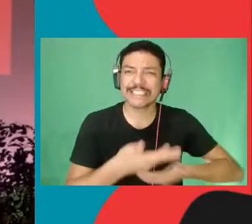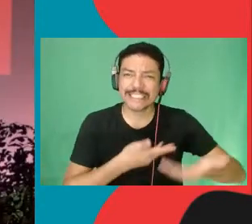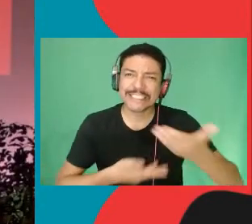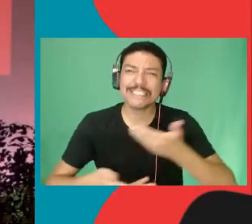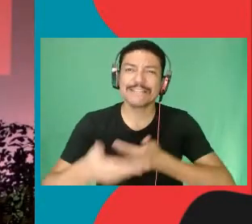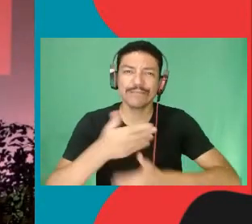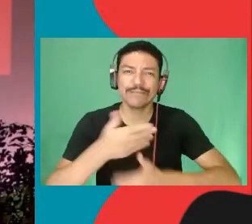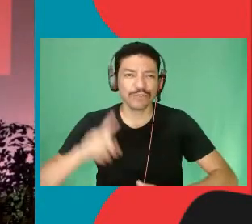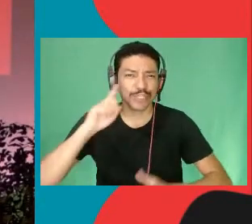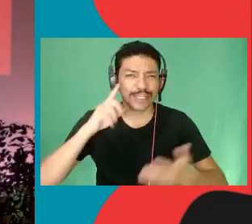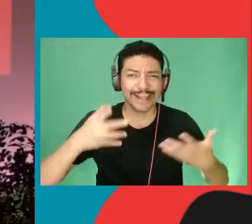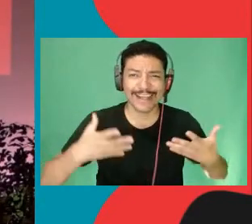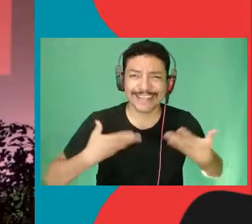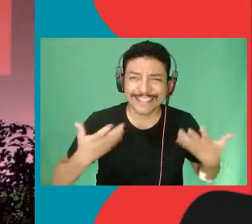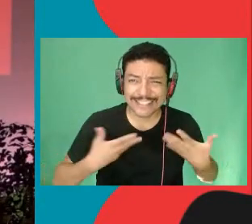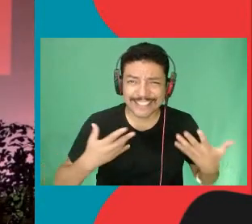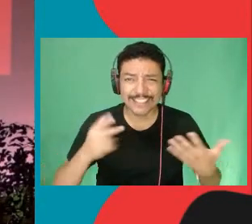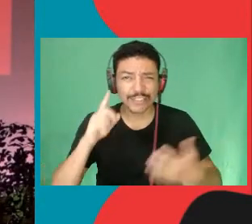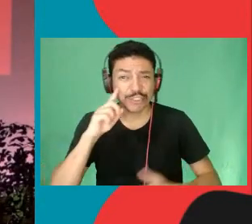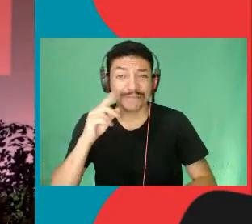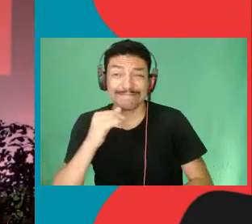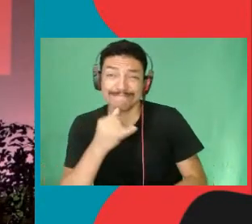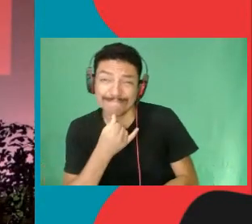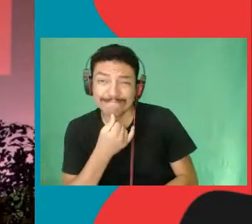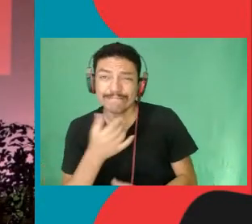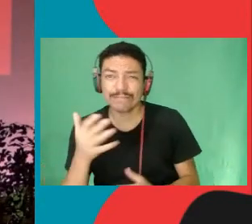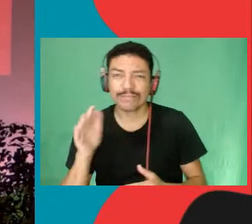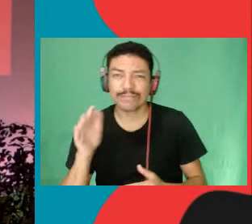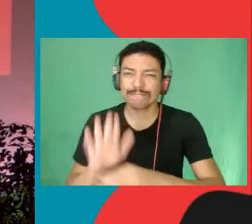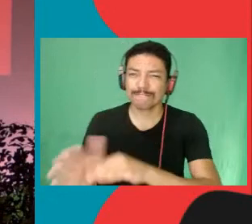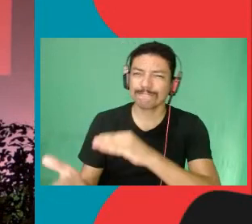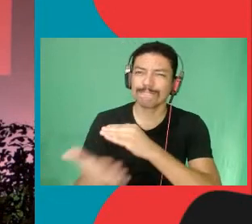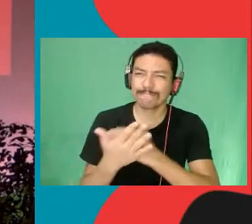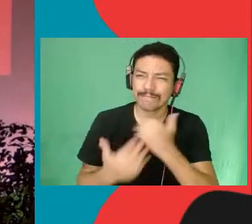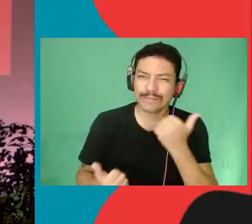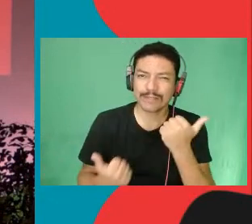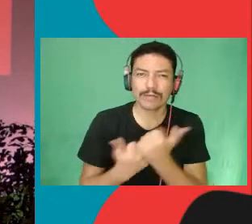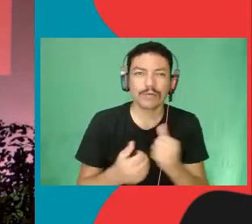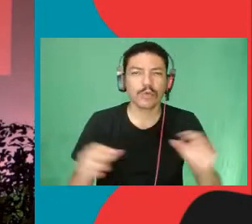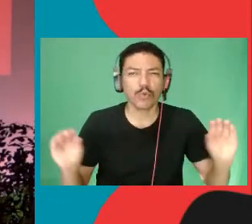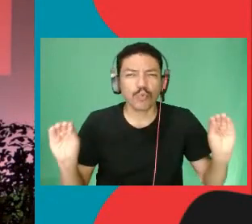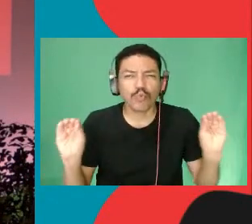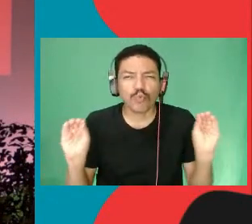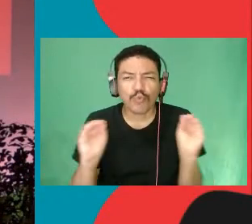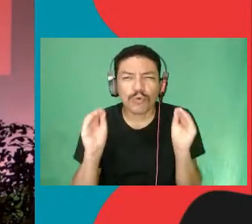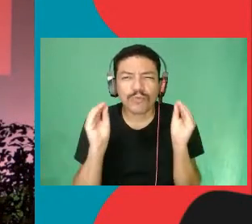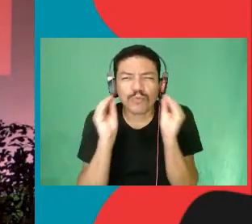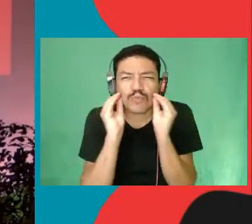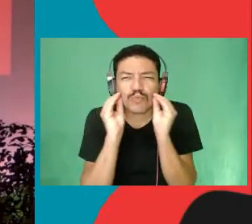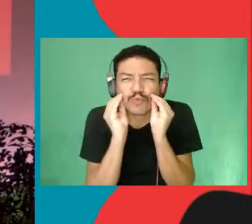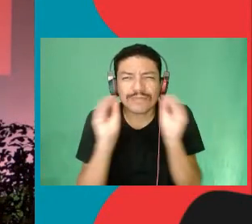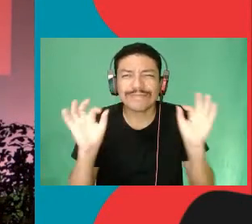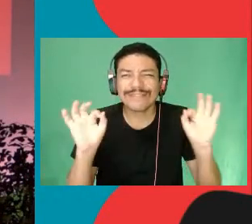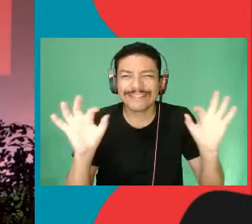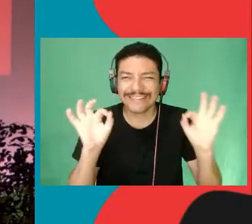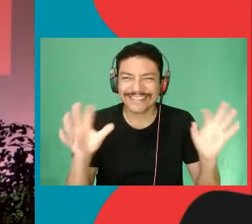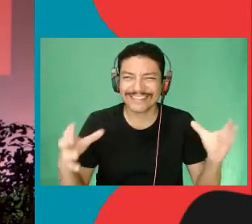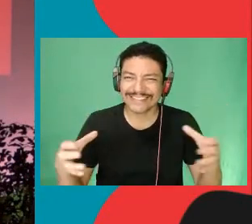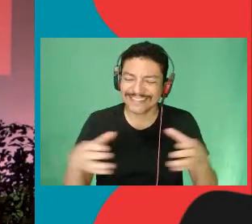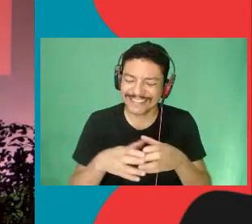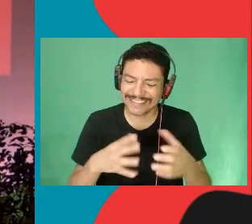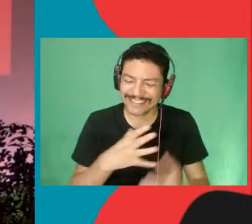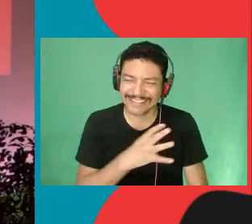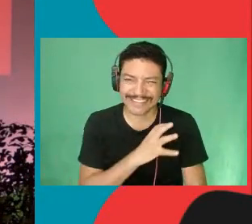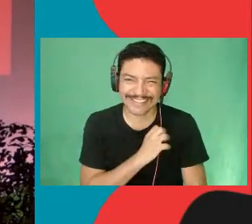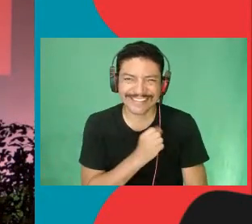de alegria, no dia que a gente está triste, então não podia deixar de mandar esse beijo especial para o meu time, para a minha equipe tão querida.